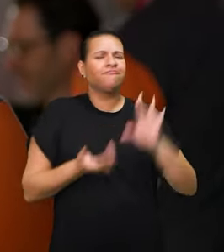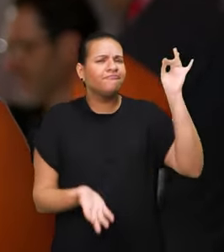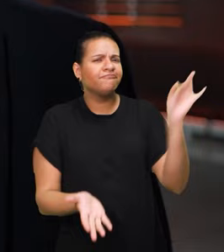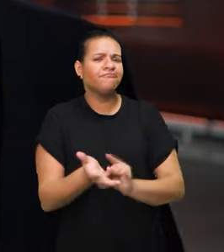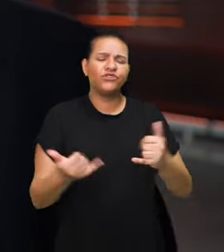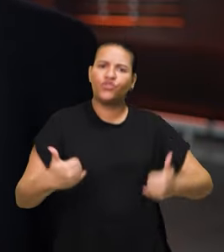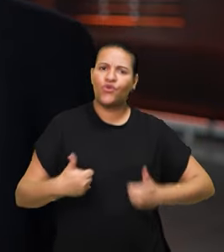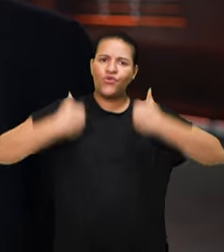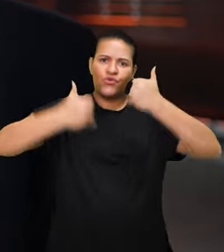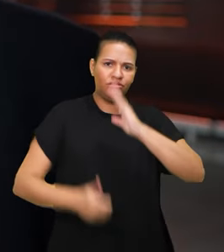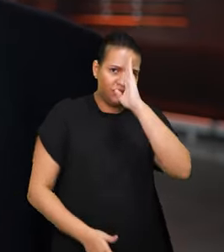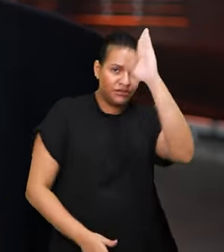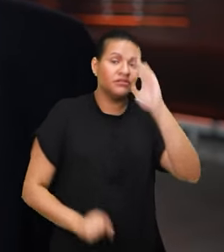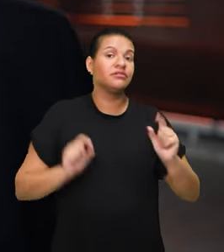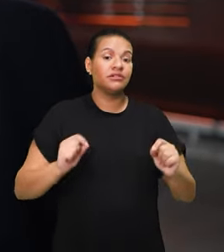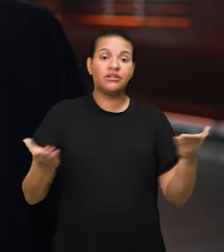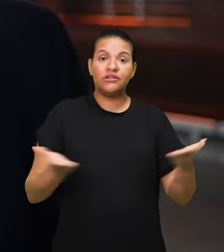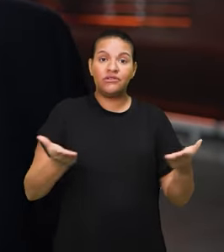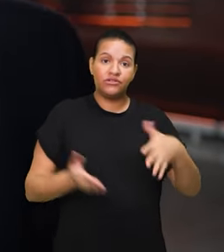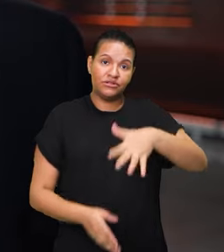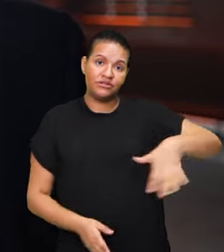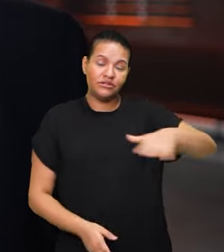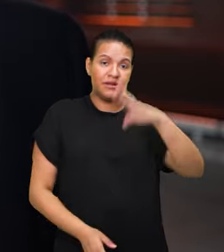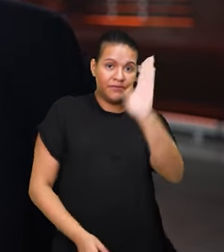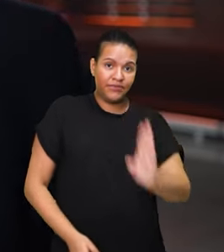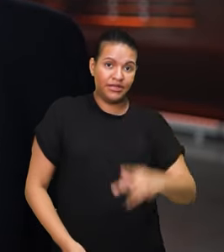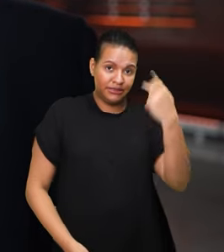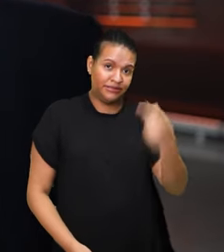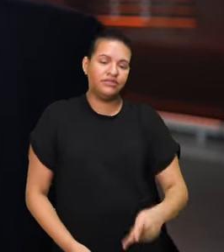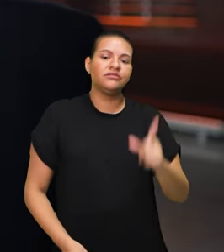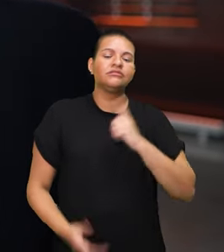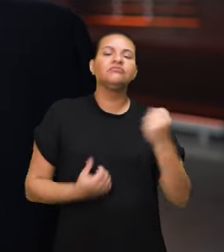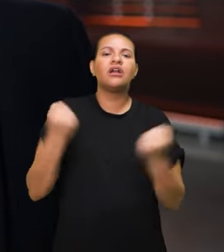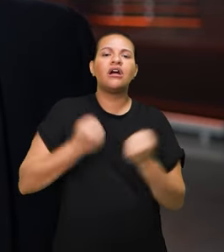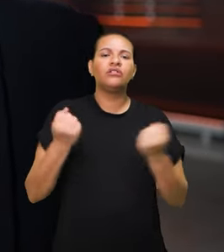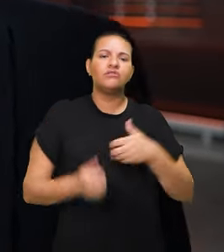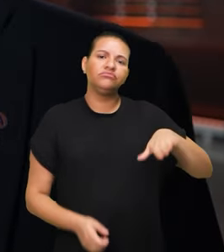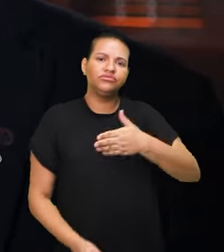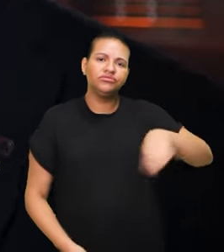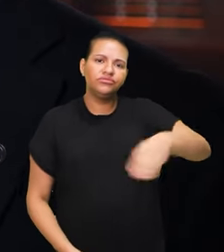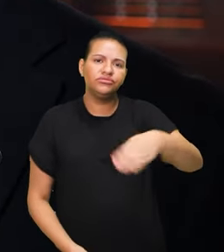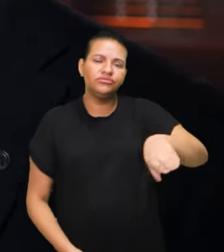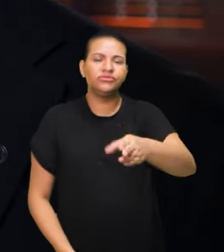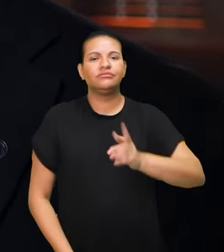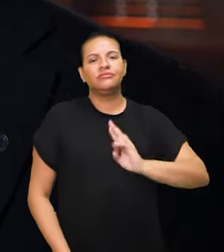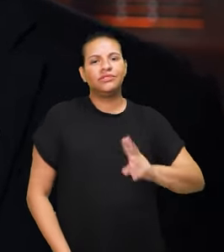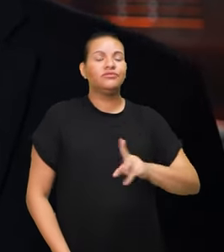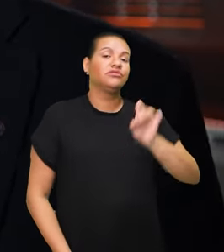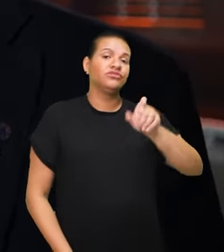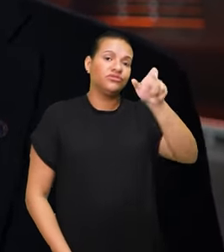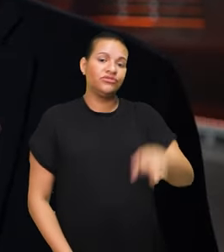passa mas o que deixa a gente muito orgulhoso presiso do Brasil como a gente tá